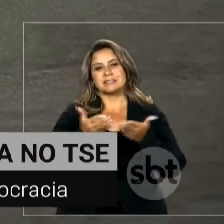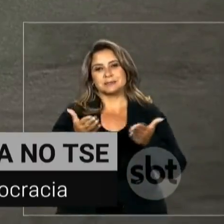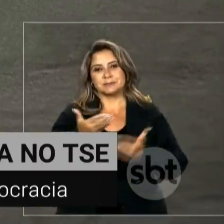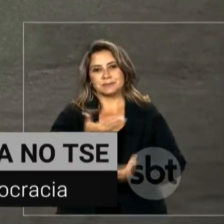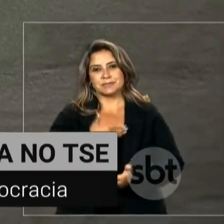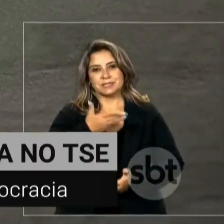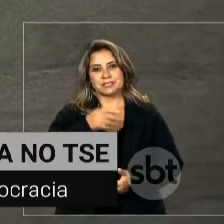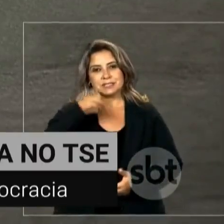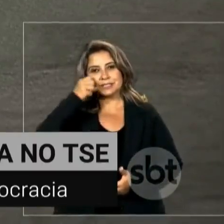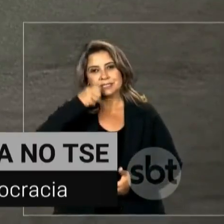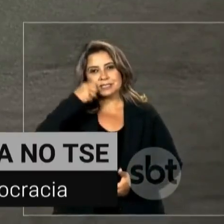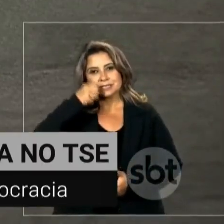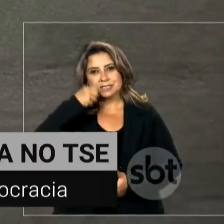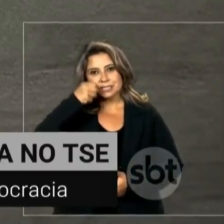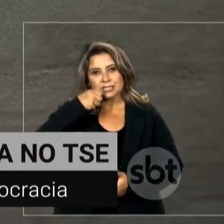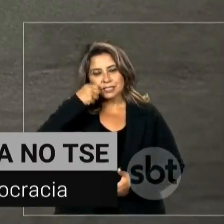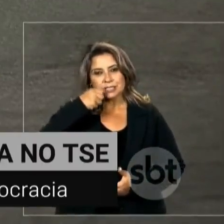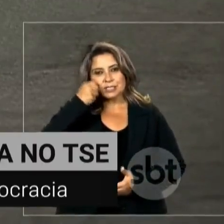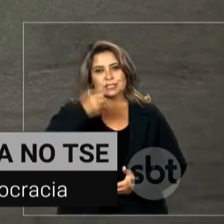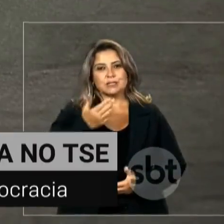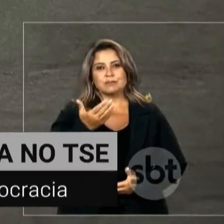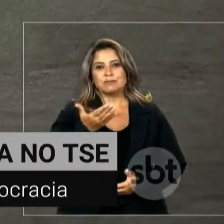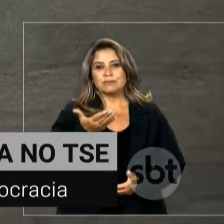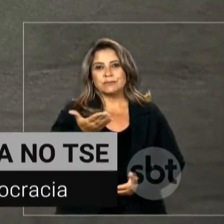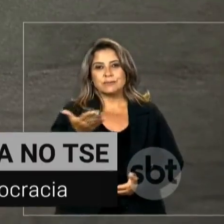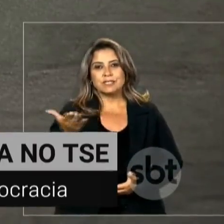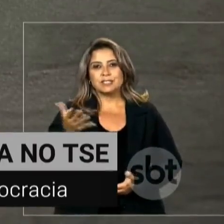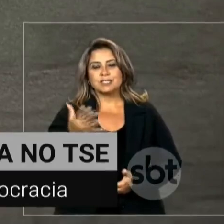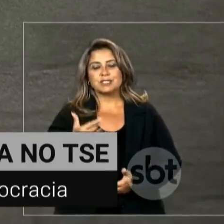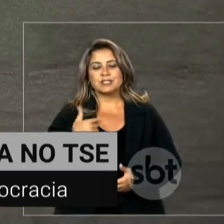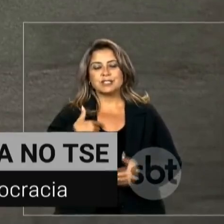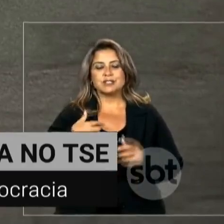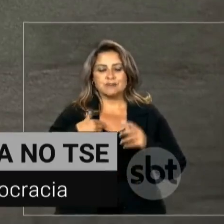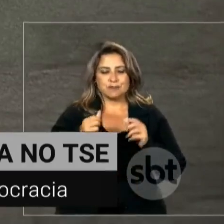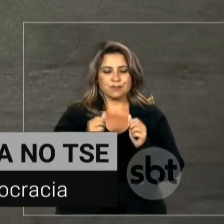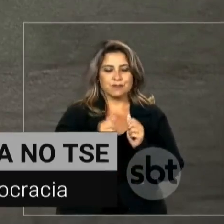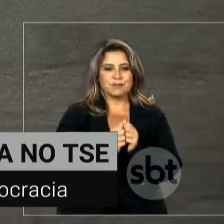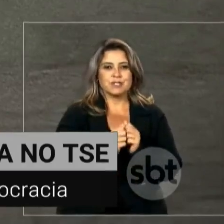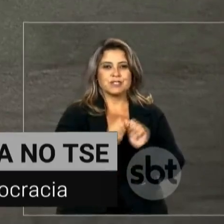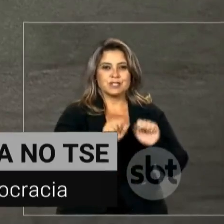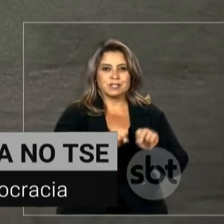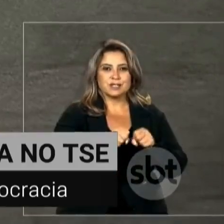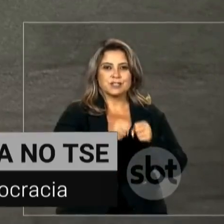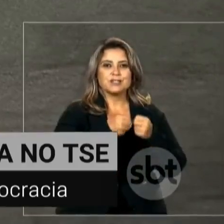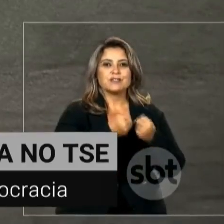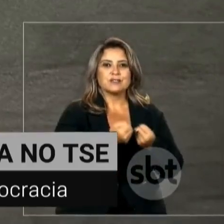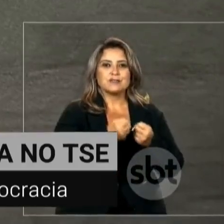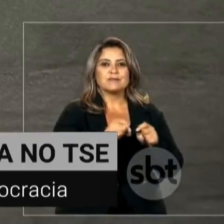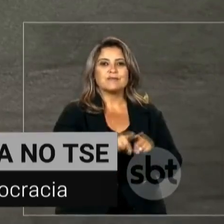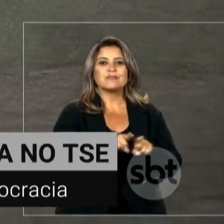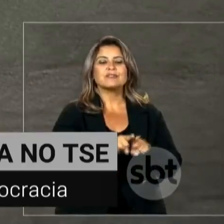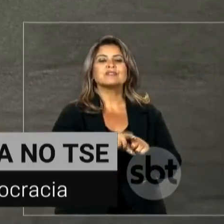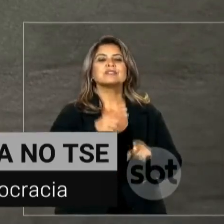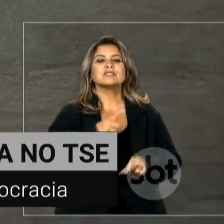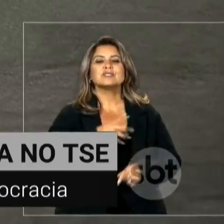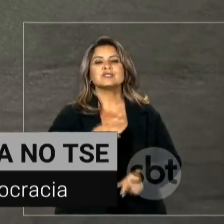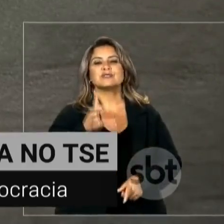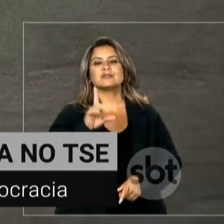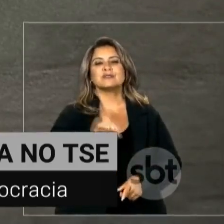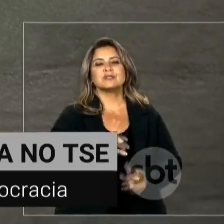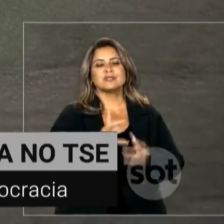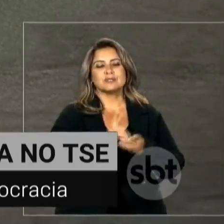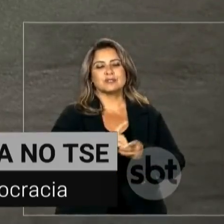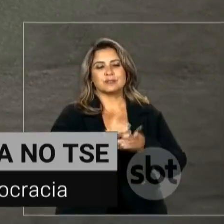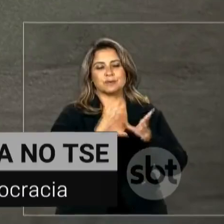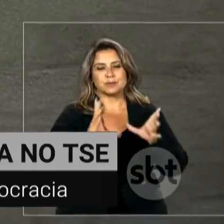sendo reformulados, como o Bolsa Família e o Minha Casa Minha Vida, com o objetivo de proporcionar aos brasileiros uma renda mínima e moradia, direitos